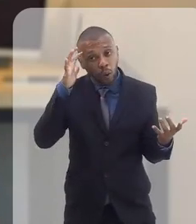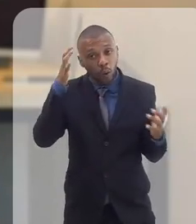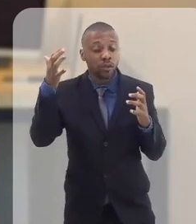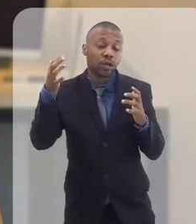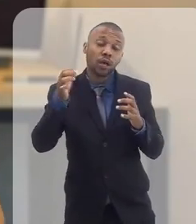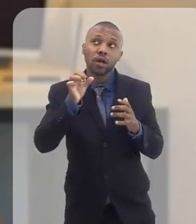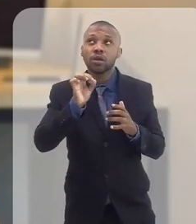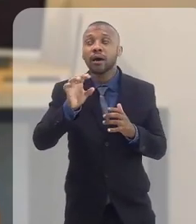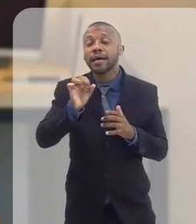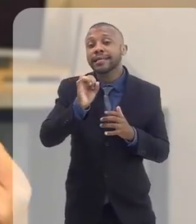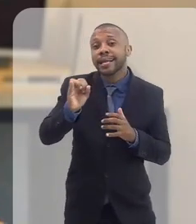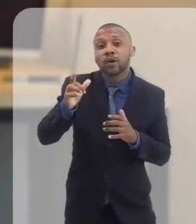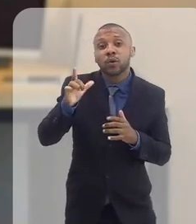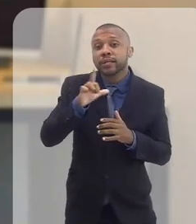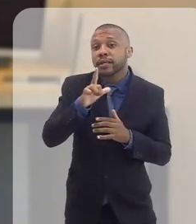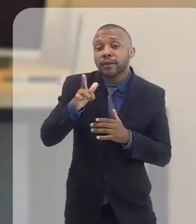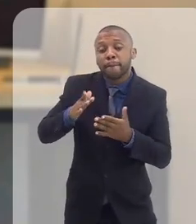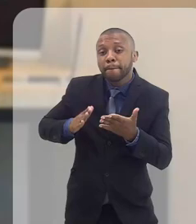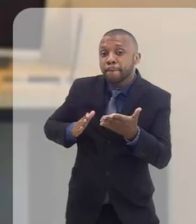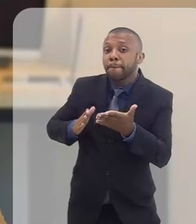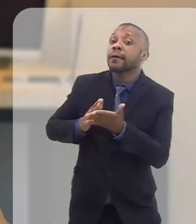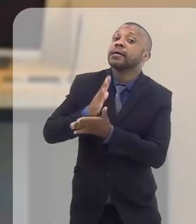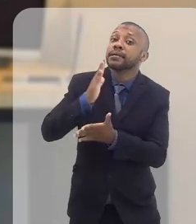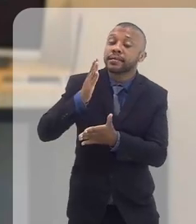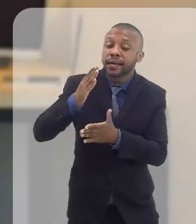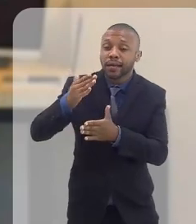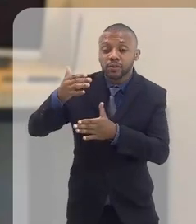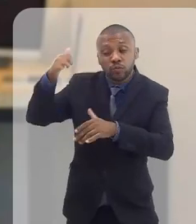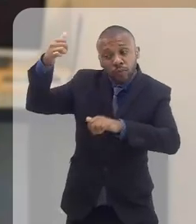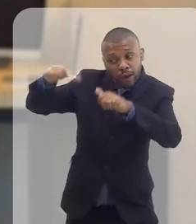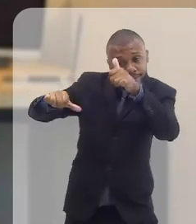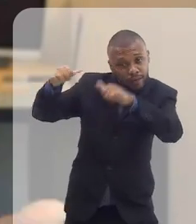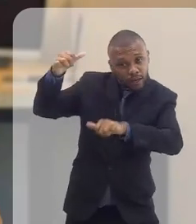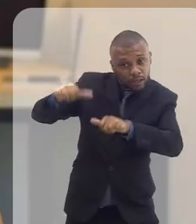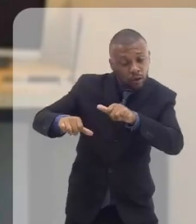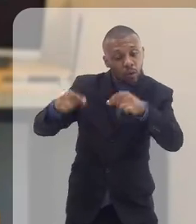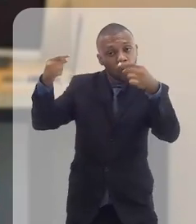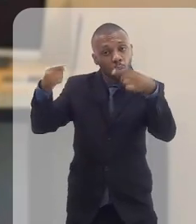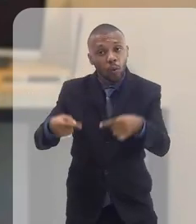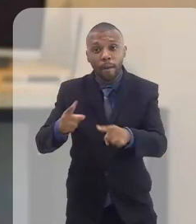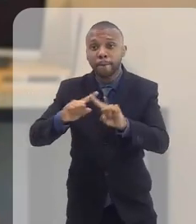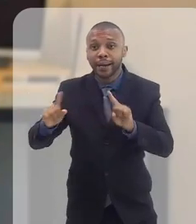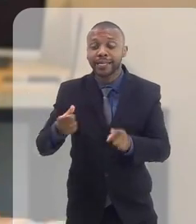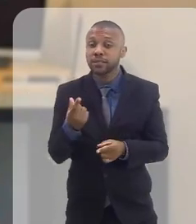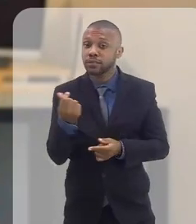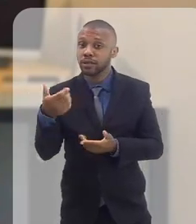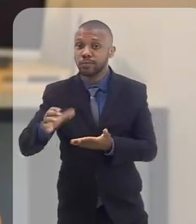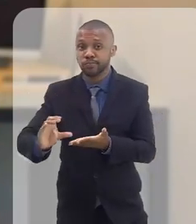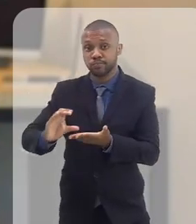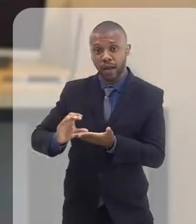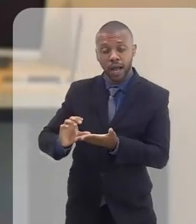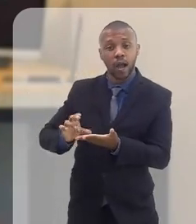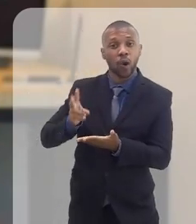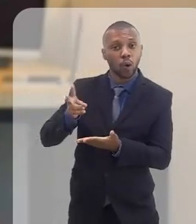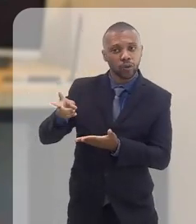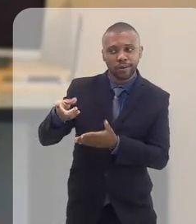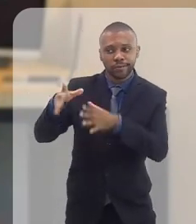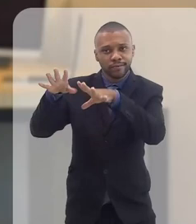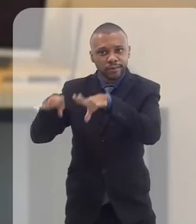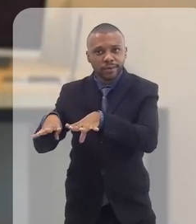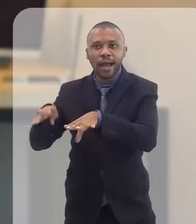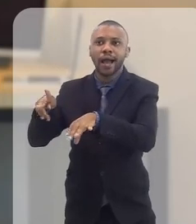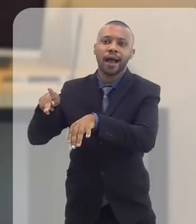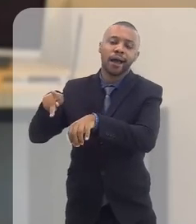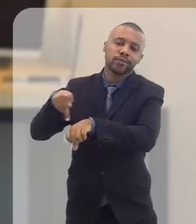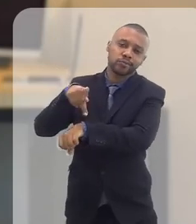tem condições, a não ser que, né, passe num processo seletivo muito concorrido, mas recursos para se manter no